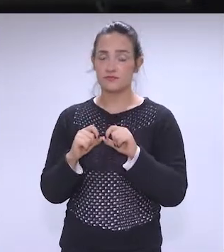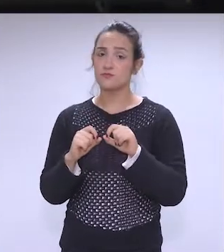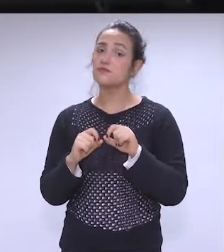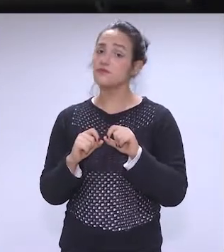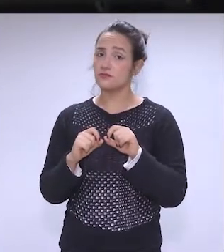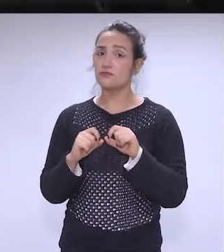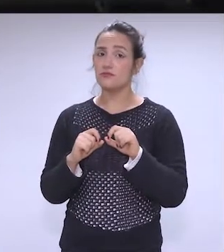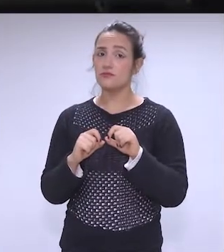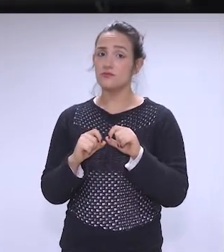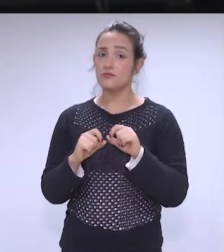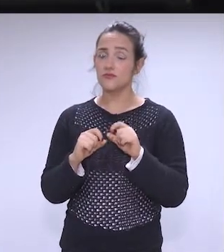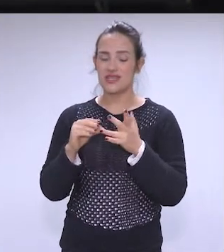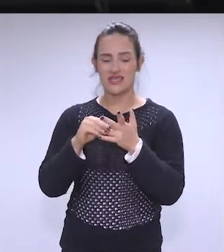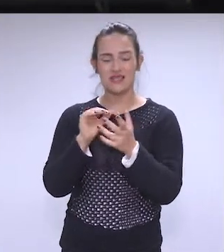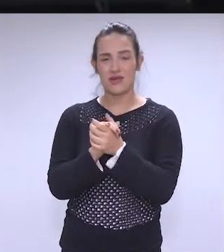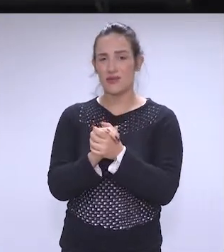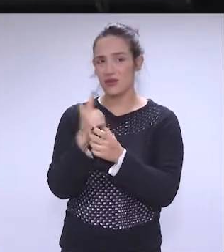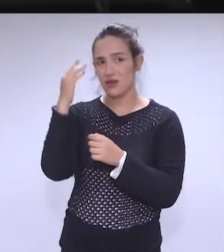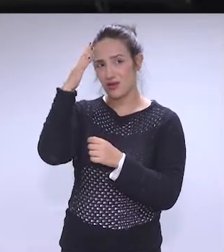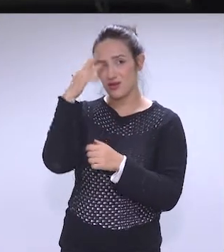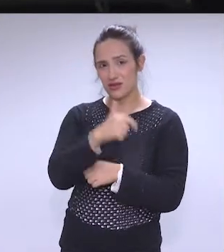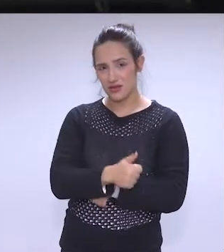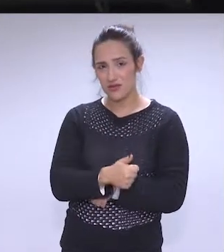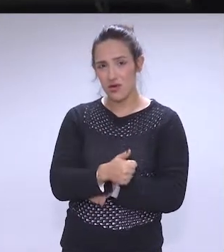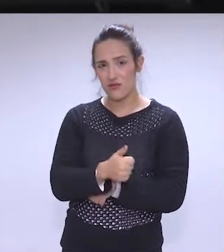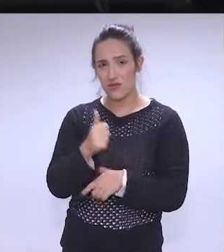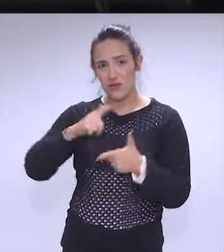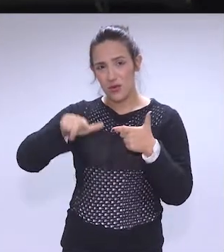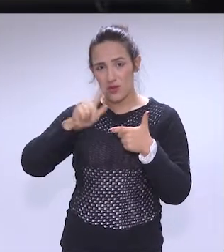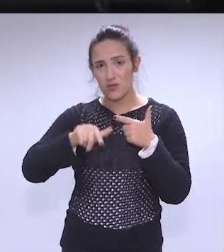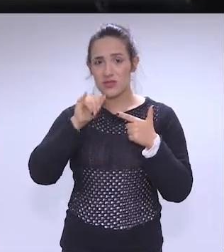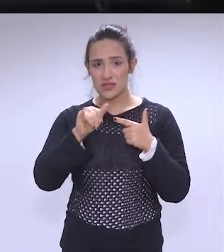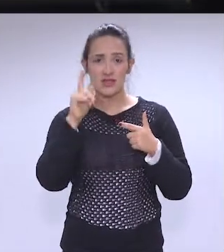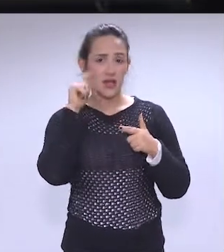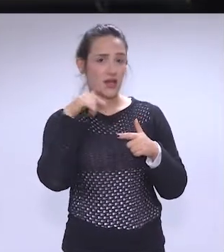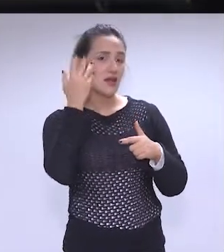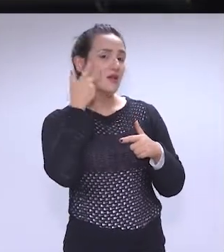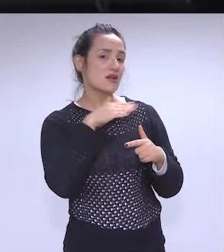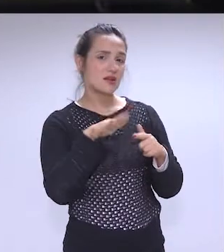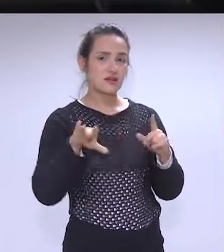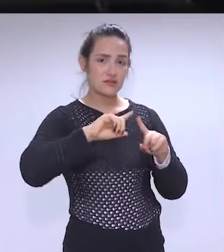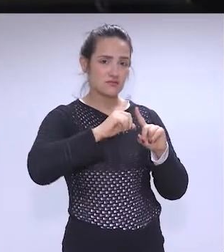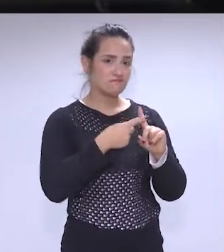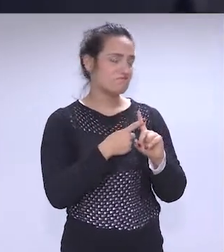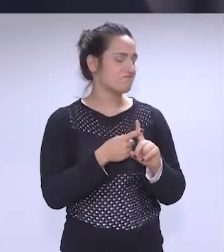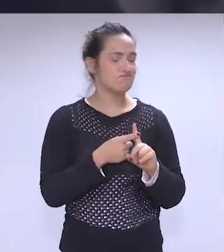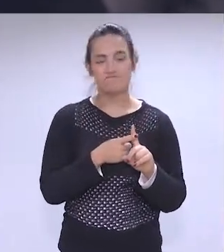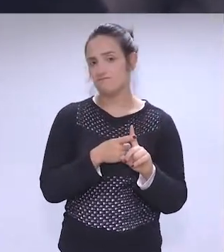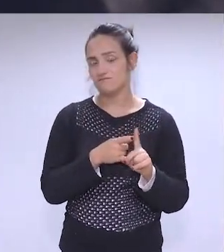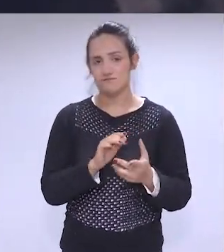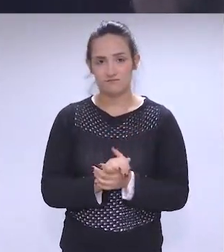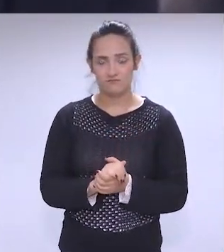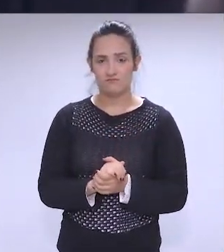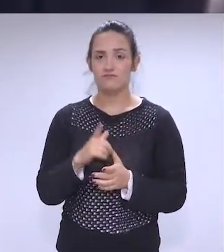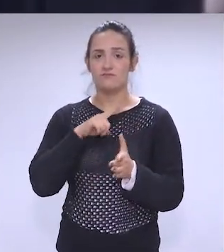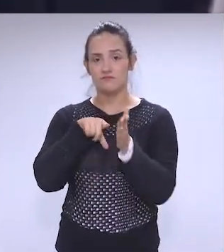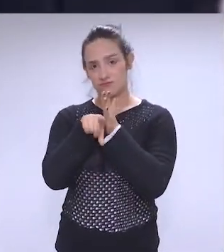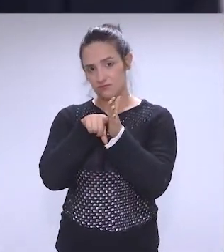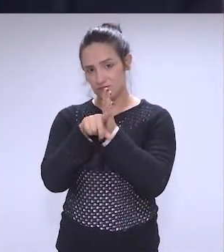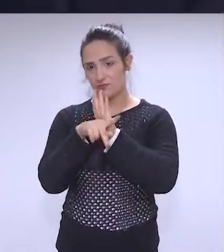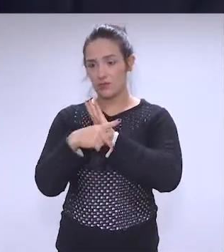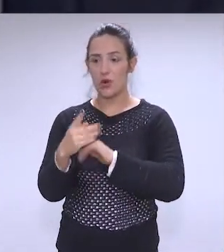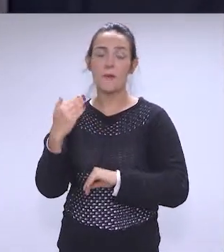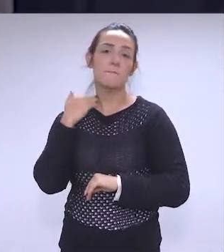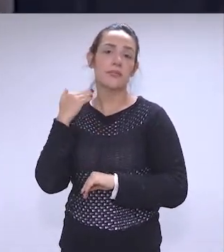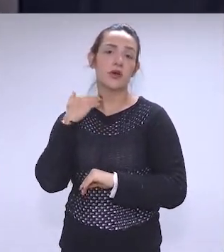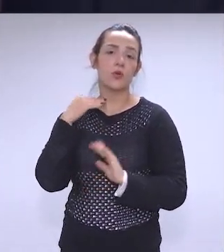é que o casamento não é a solução para a gravidez na adolescência. Um levantamento